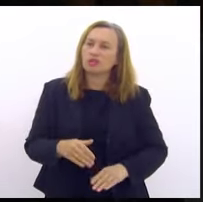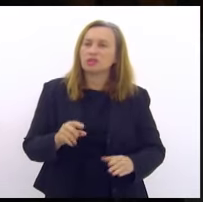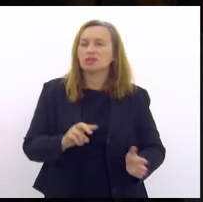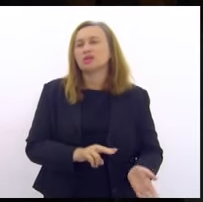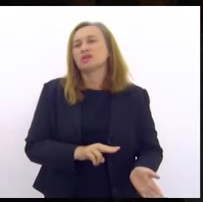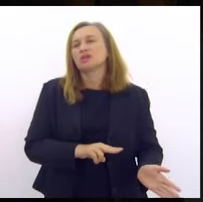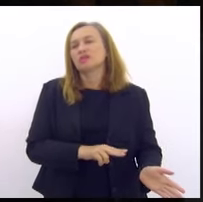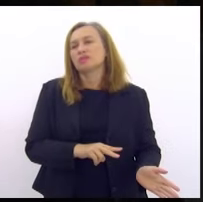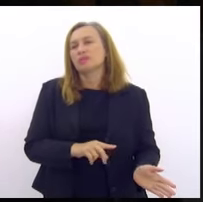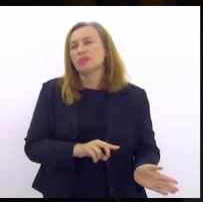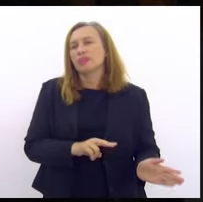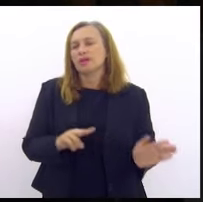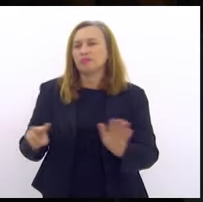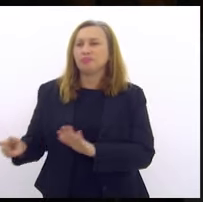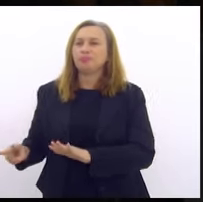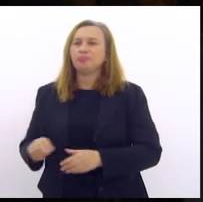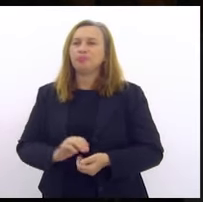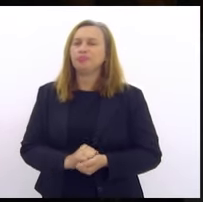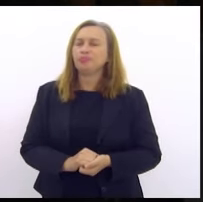de rua.